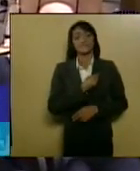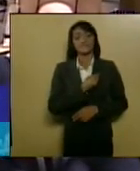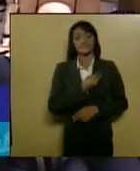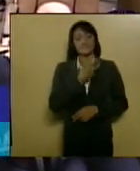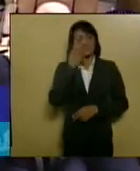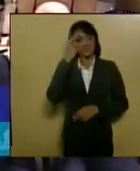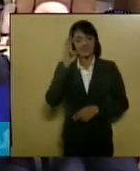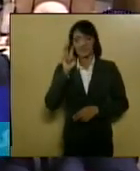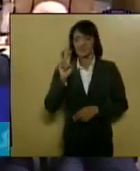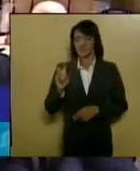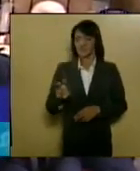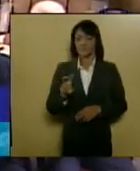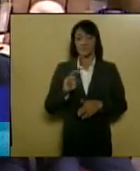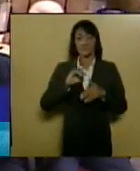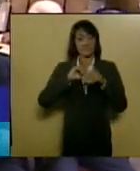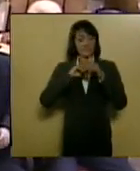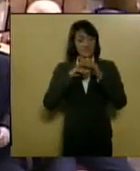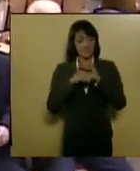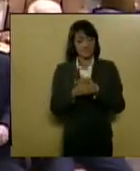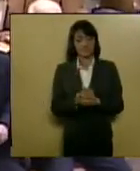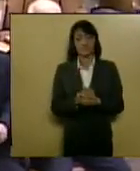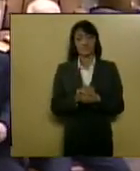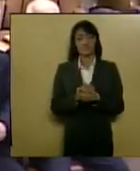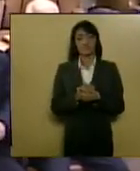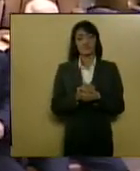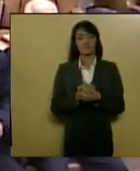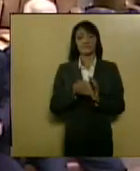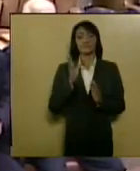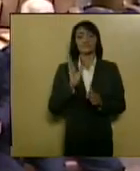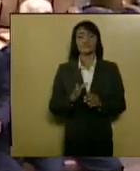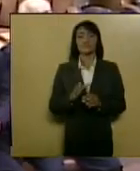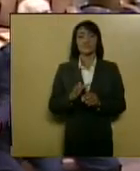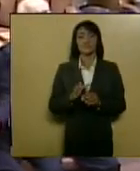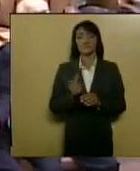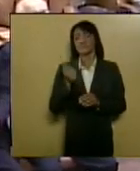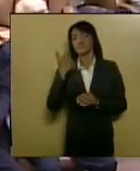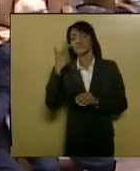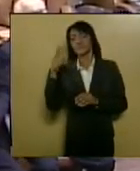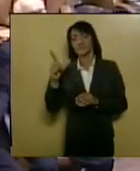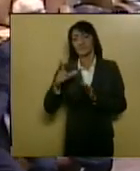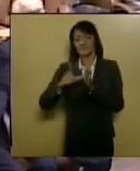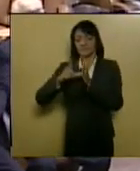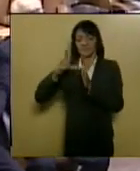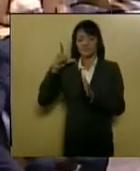as vocações que lhe foram legadas por tantos que por aqui passaram.